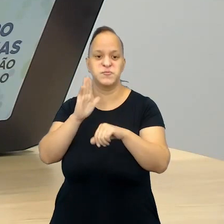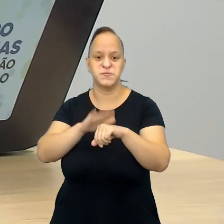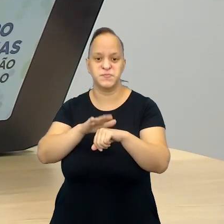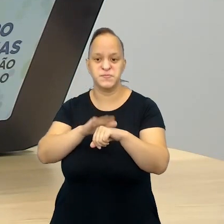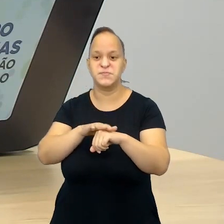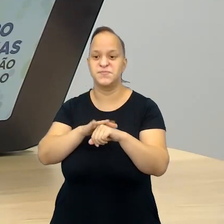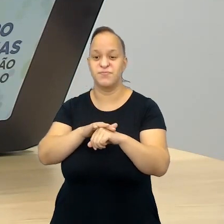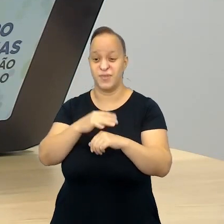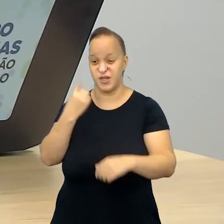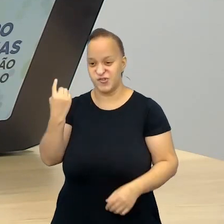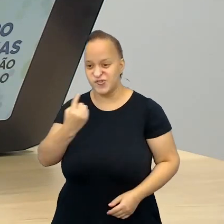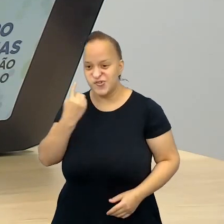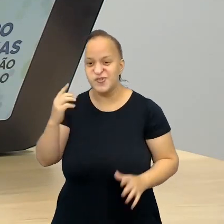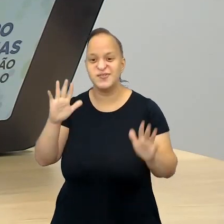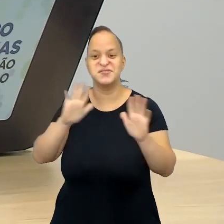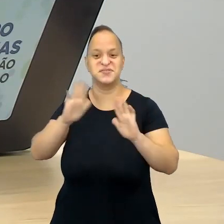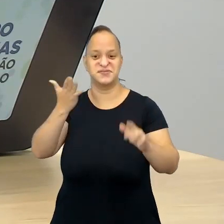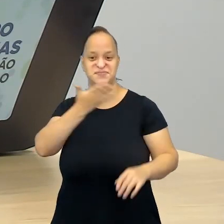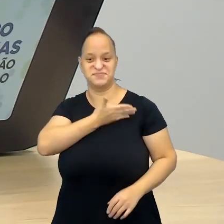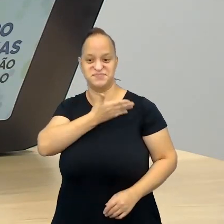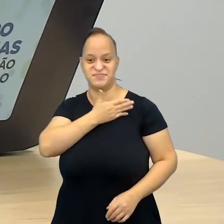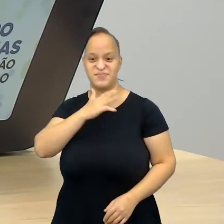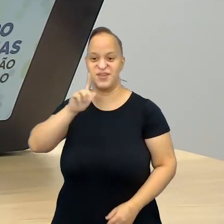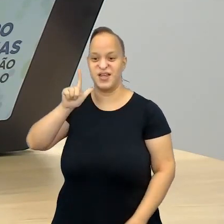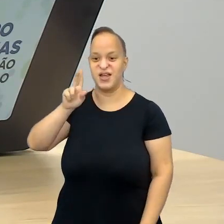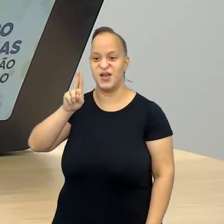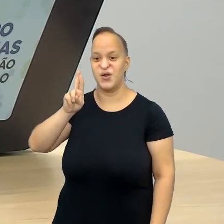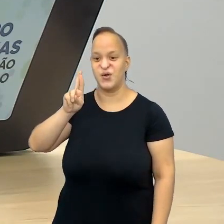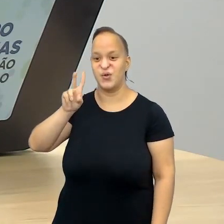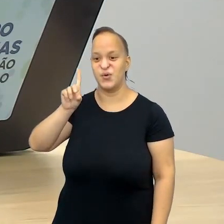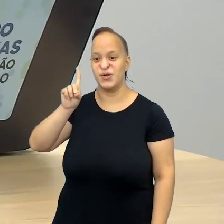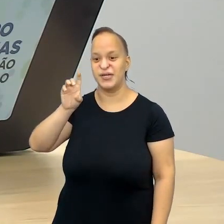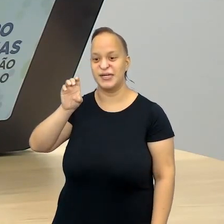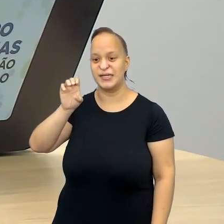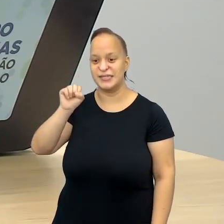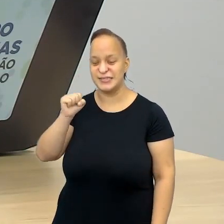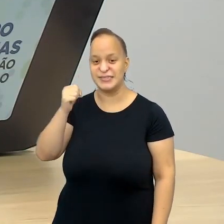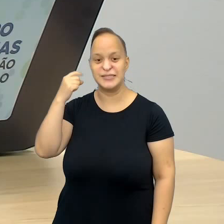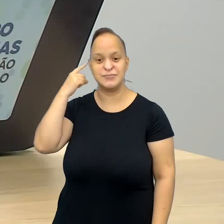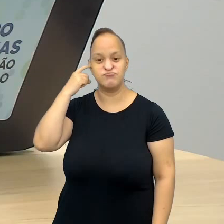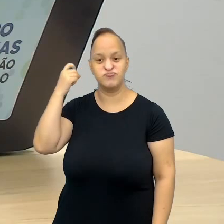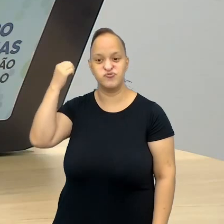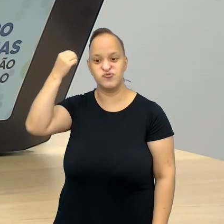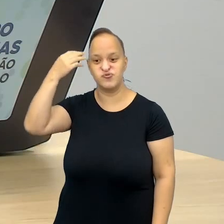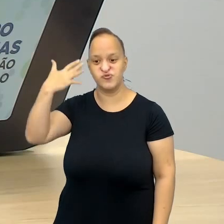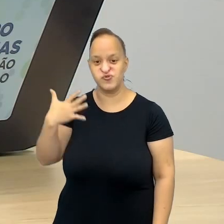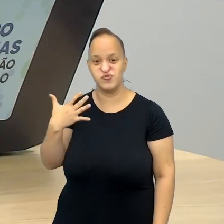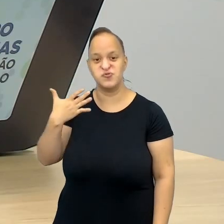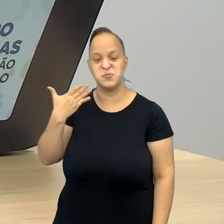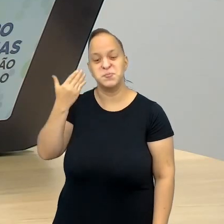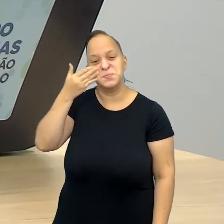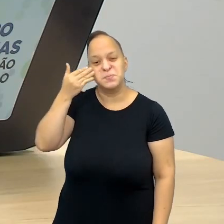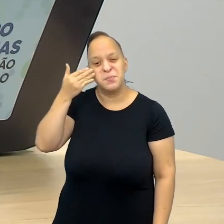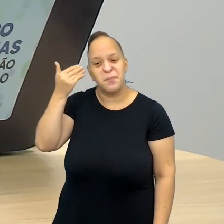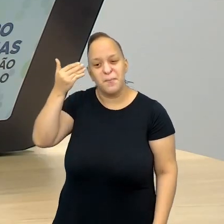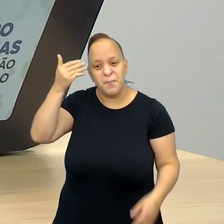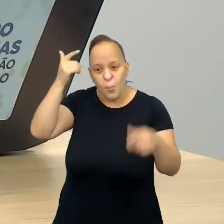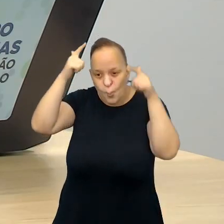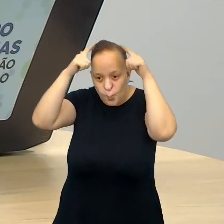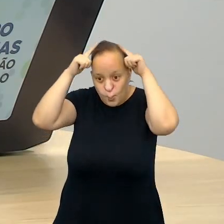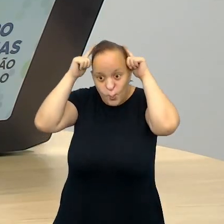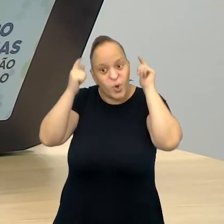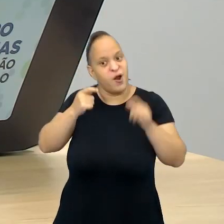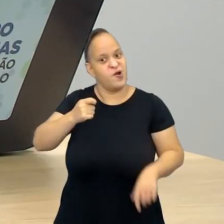com a minha amiga Lourdes, né? E eu vou fazer minha autodescrição. Eu sou branco, quase careca,